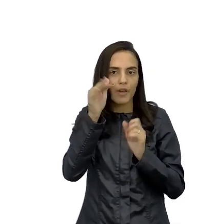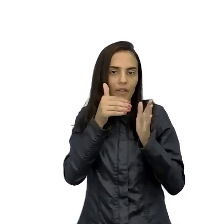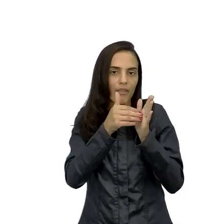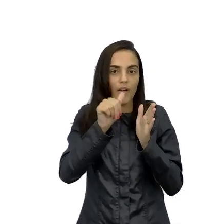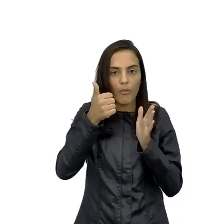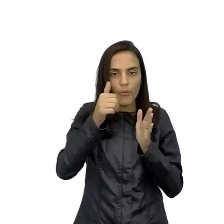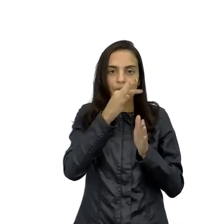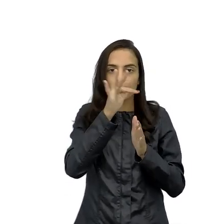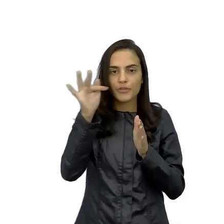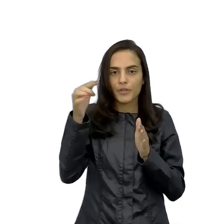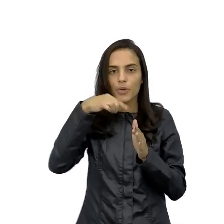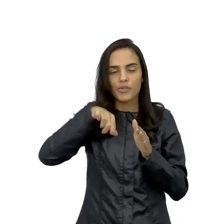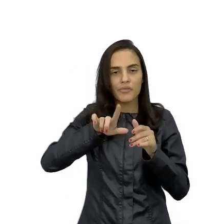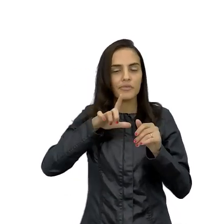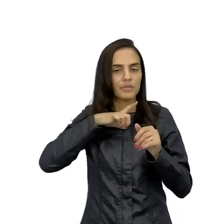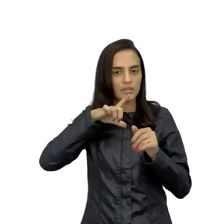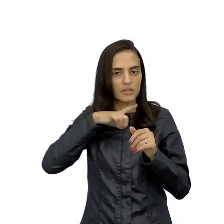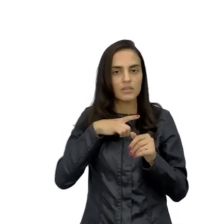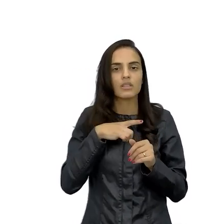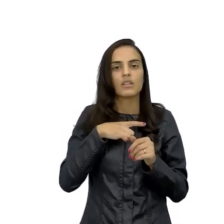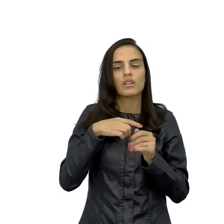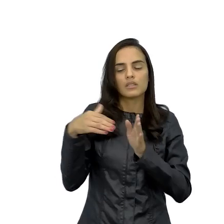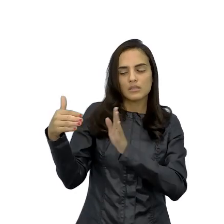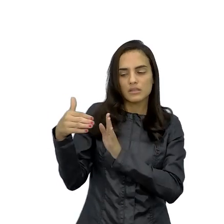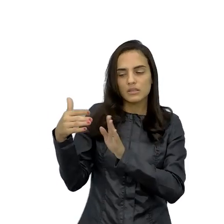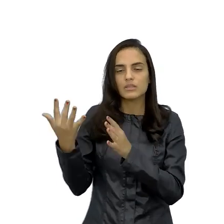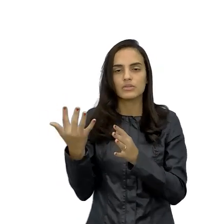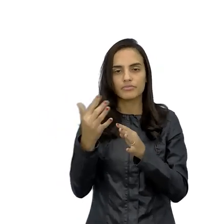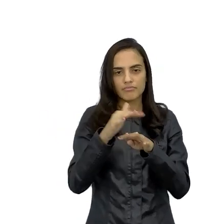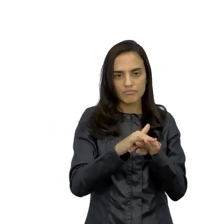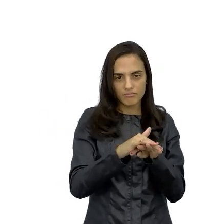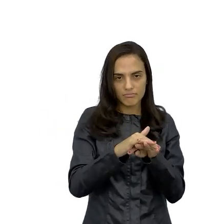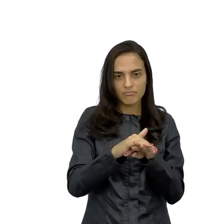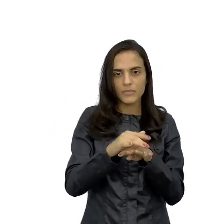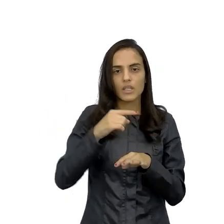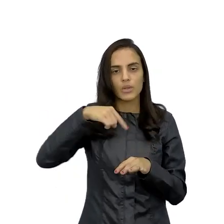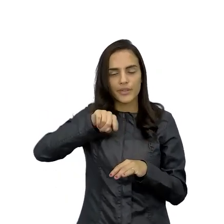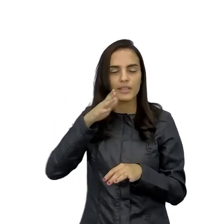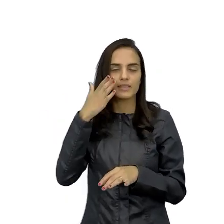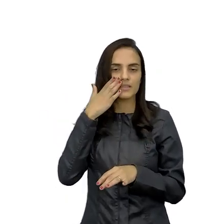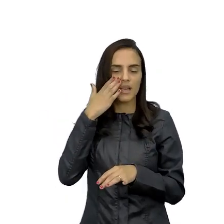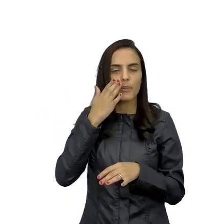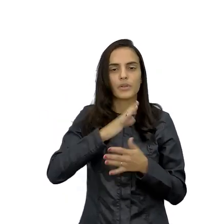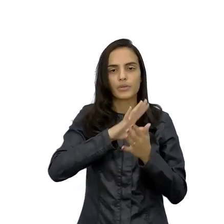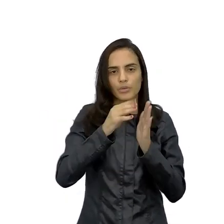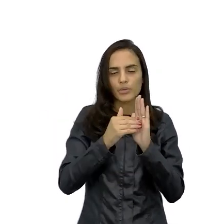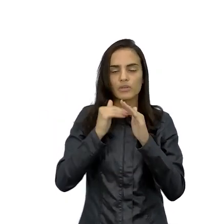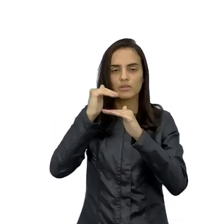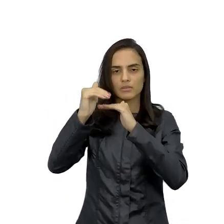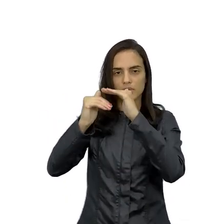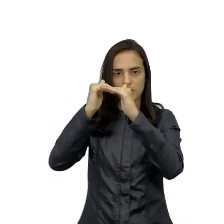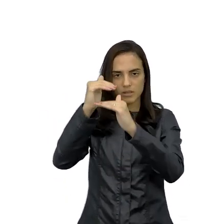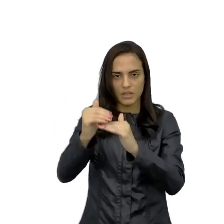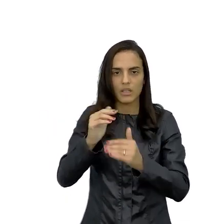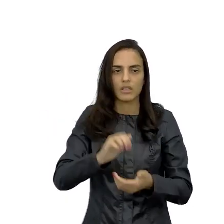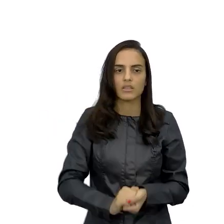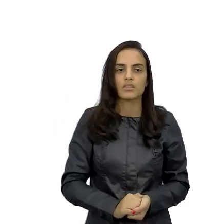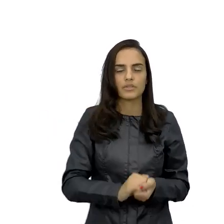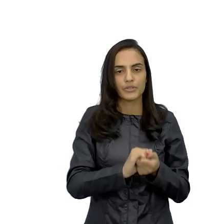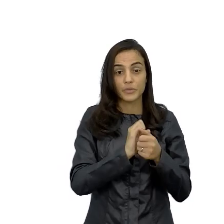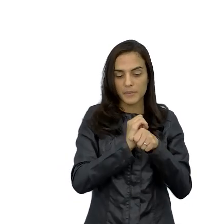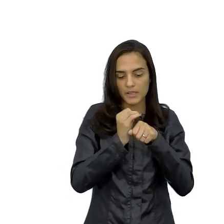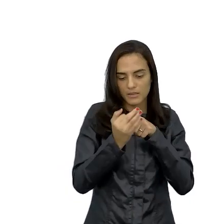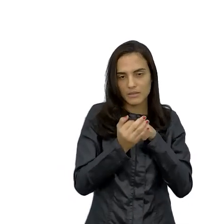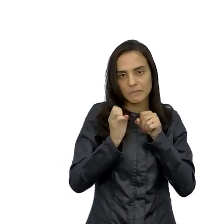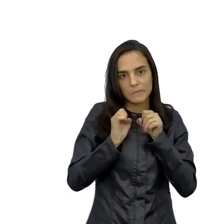de fevereiro, a gente tem esse espaço de acolhimento, né? A gente sabe de todo o processo de pandemia